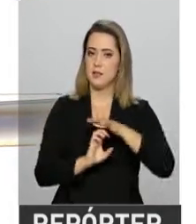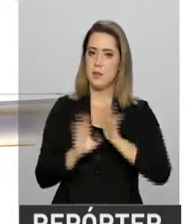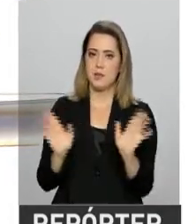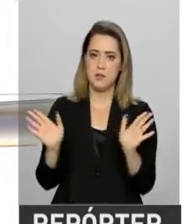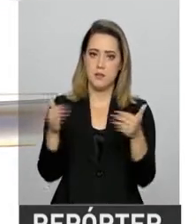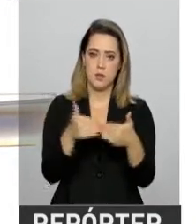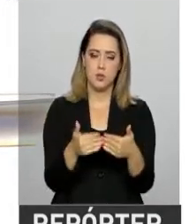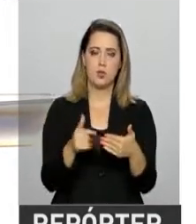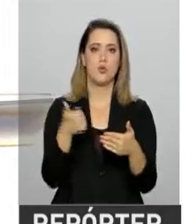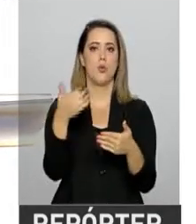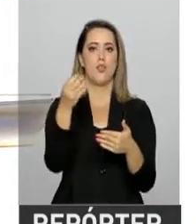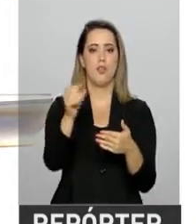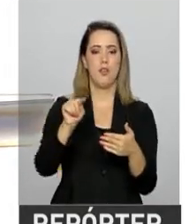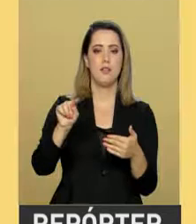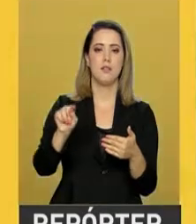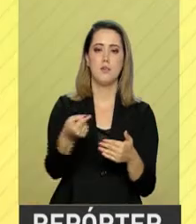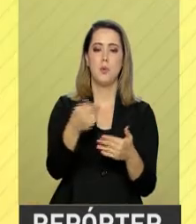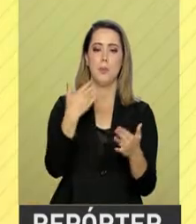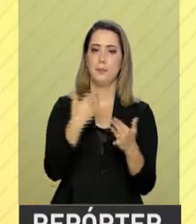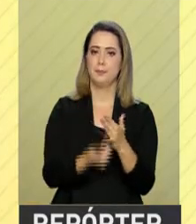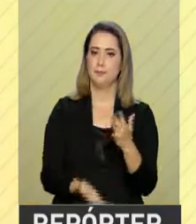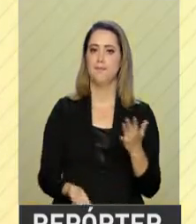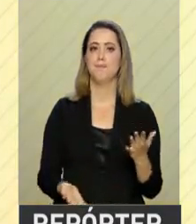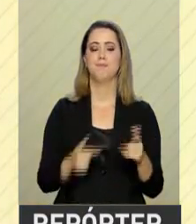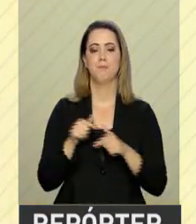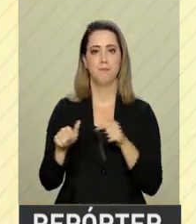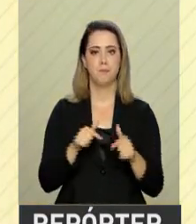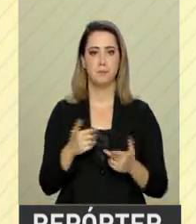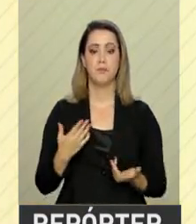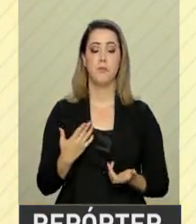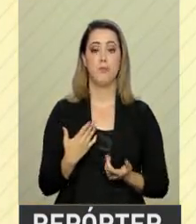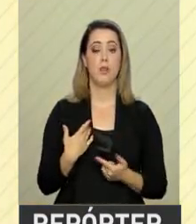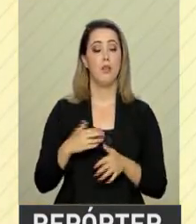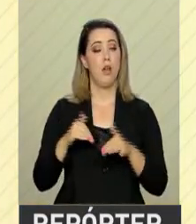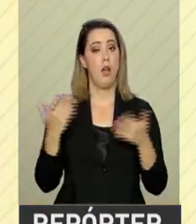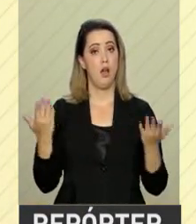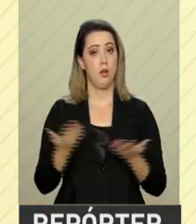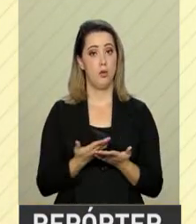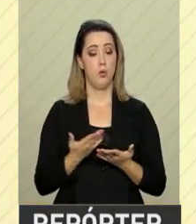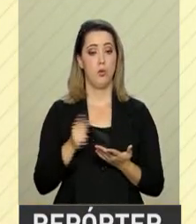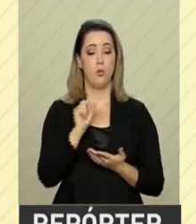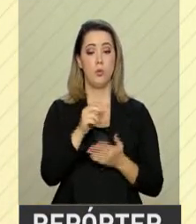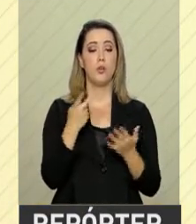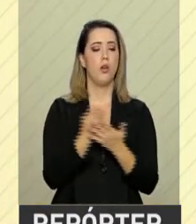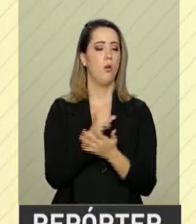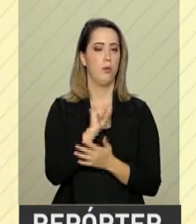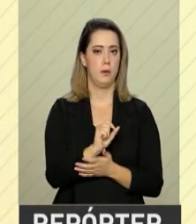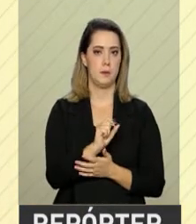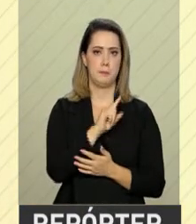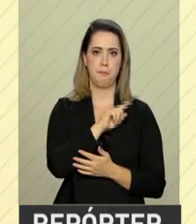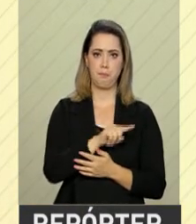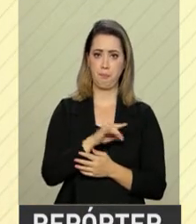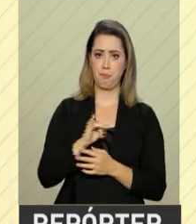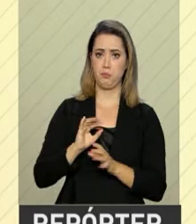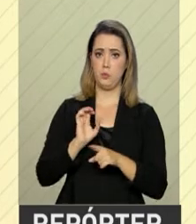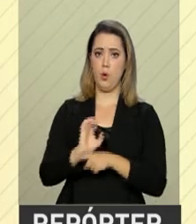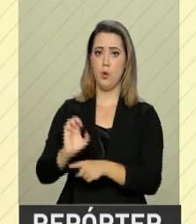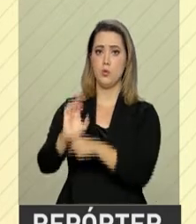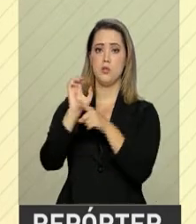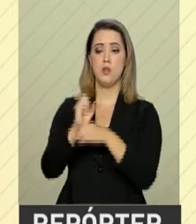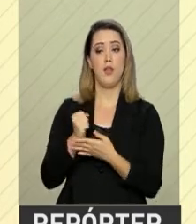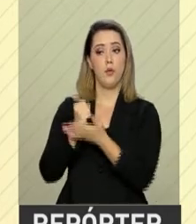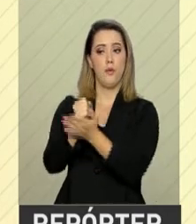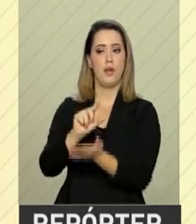bilhão e trezentos nesse período para atrair investimentos os governos estaduais oferecem impostos menores para as